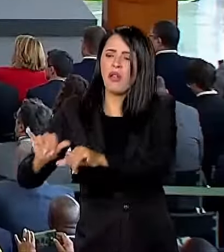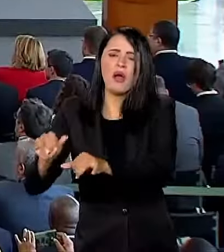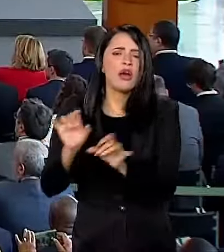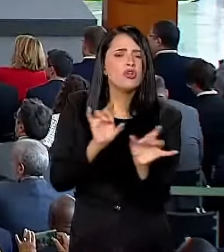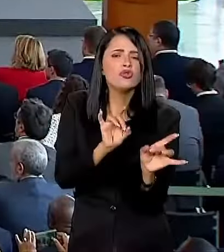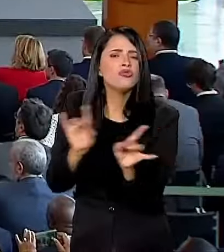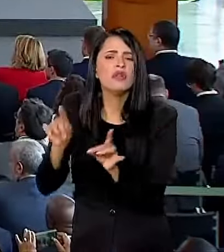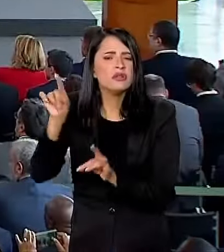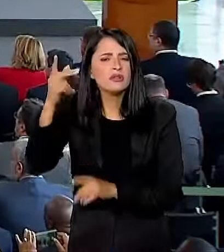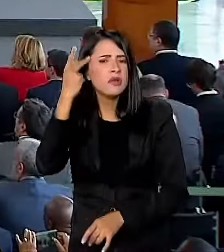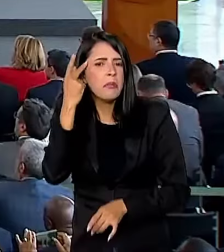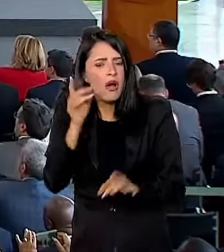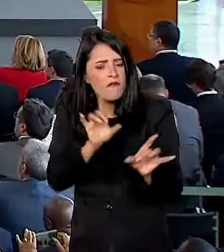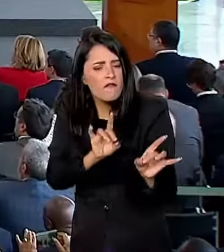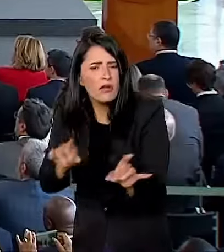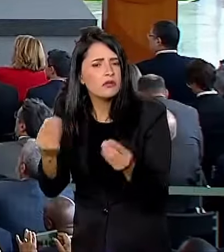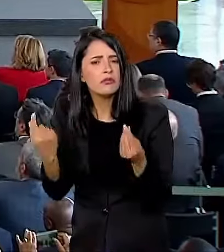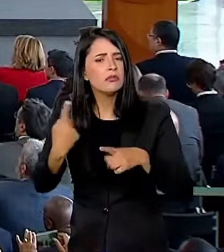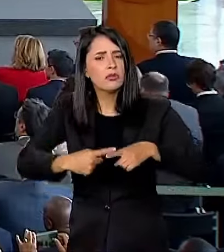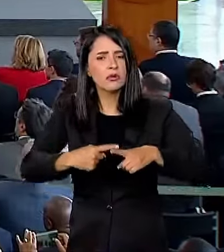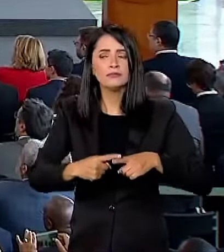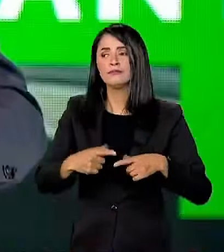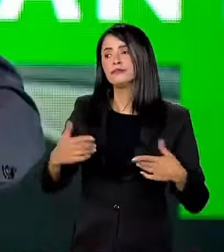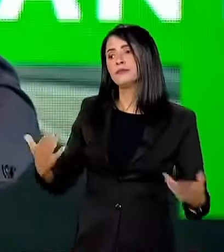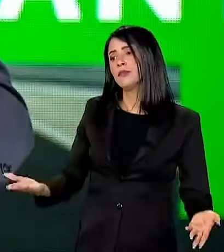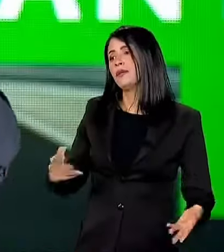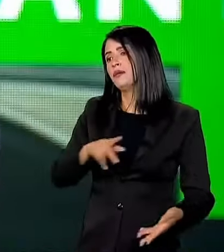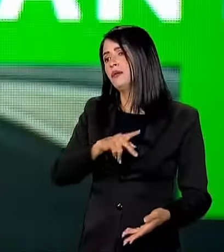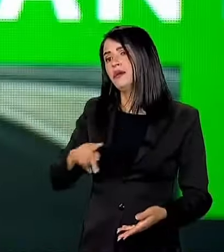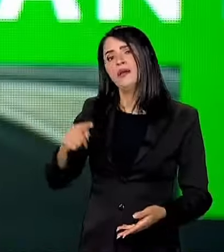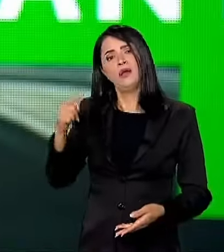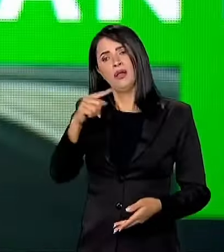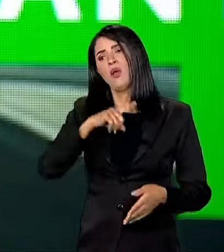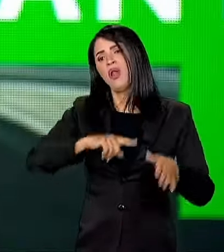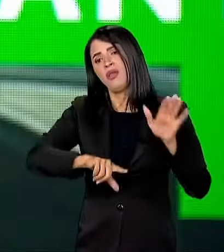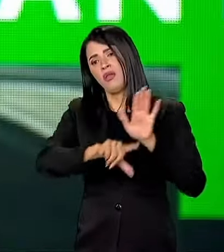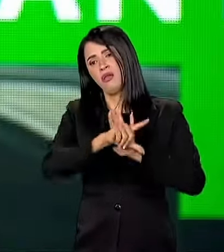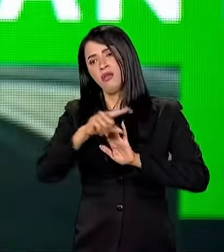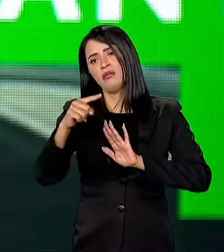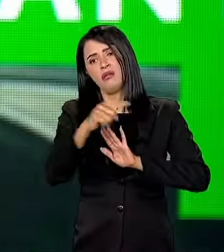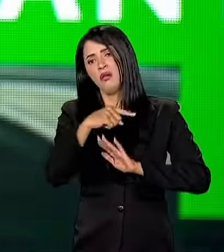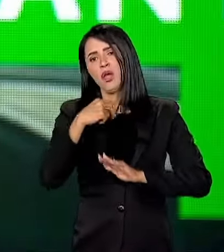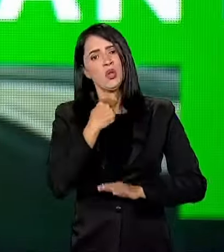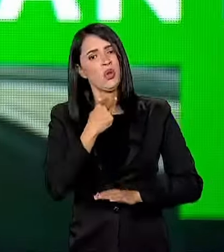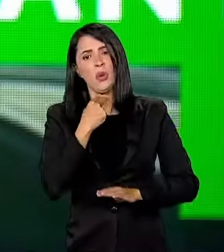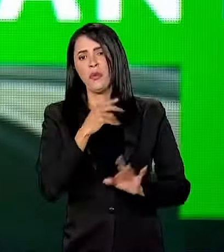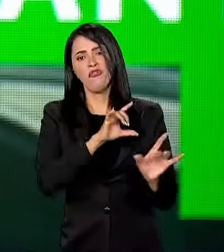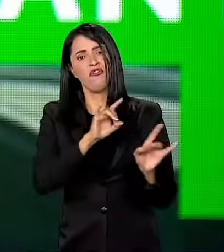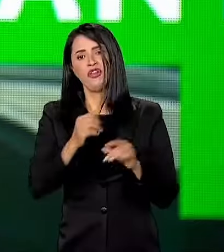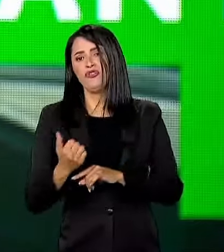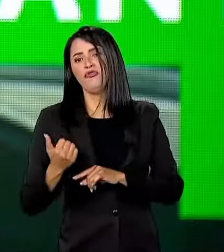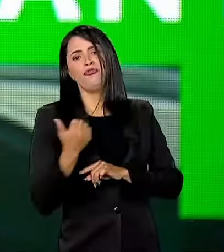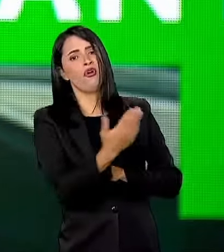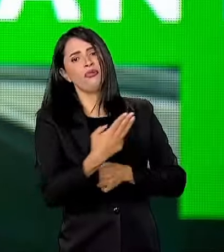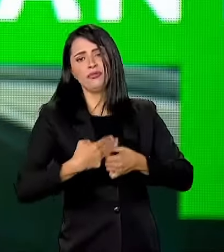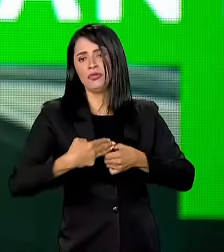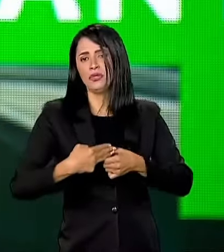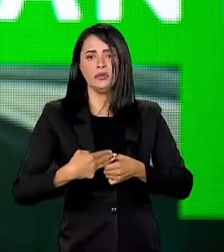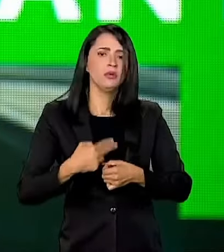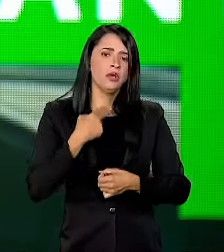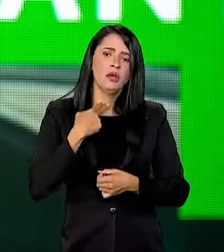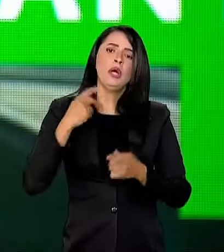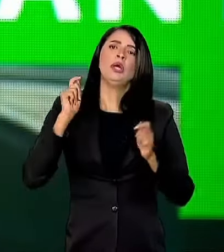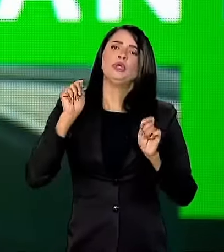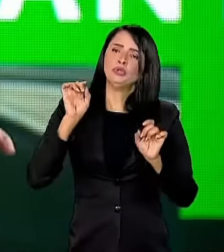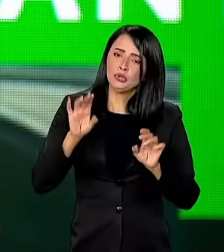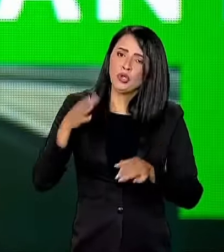é vendido em São Paulo? Ela falou, ah, presidente, tem uma lei, a gente não pode vender fora do município. A gente